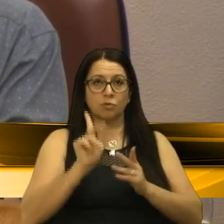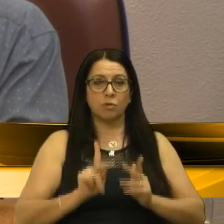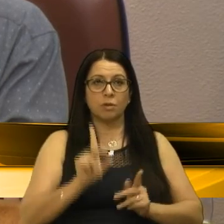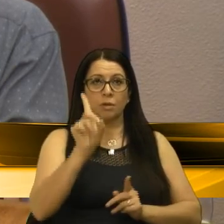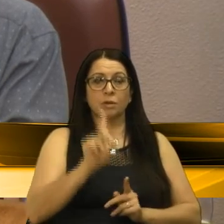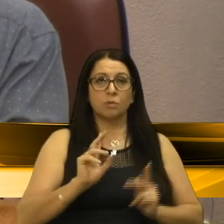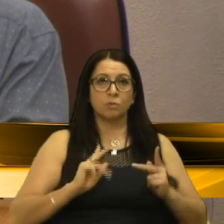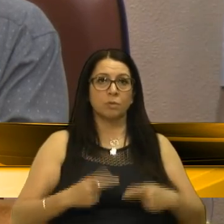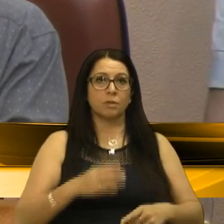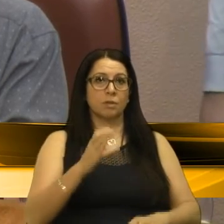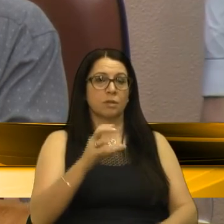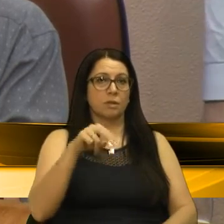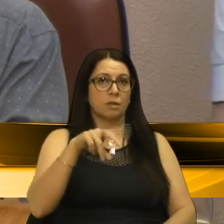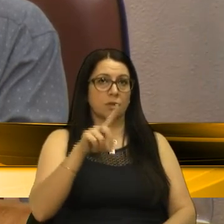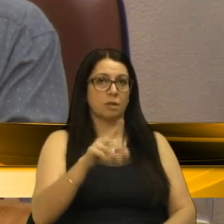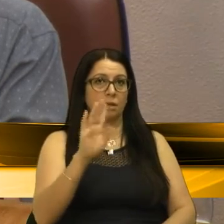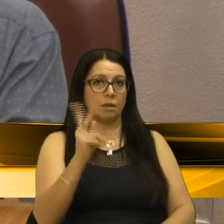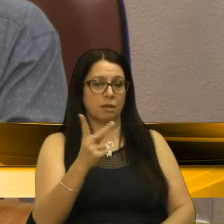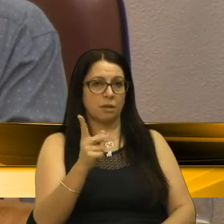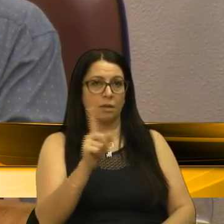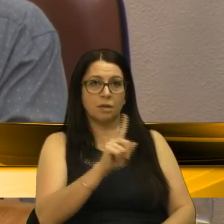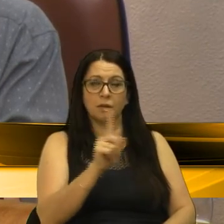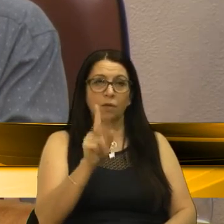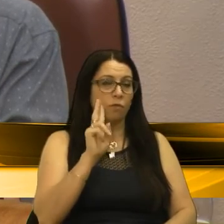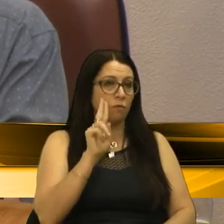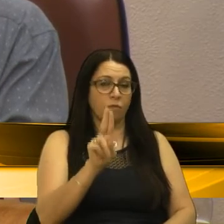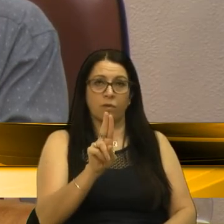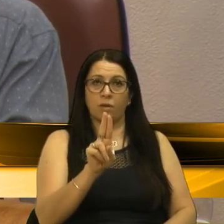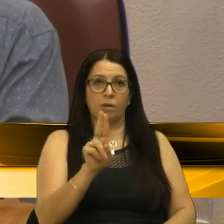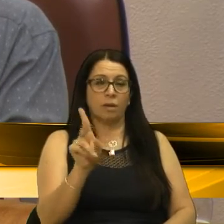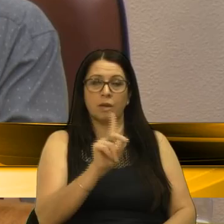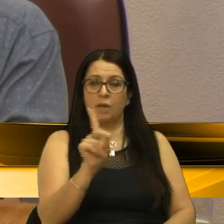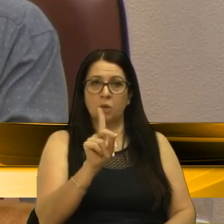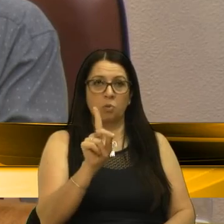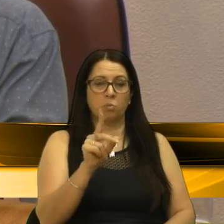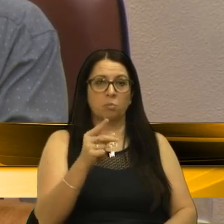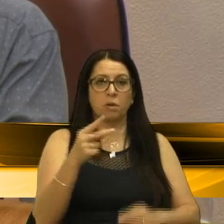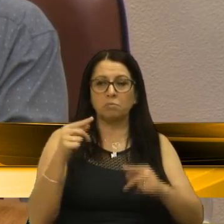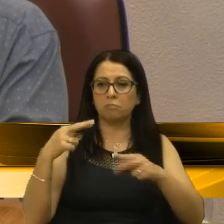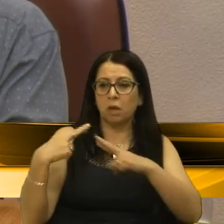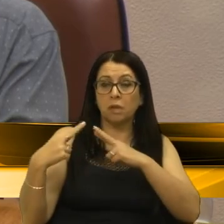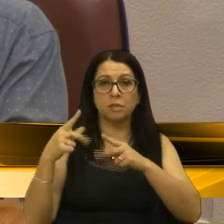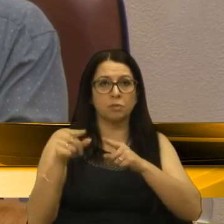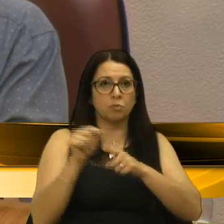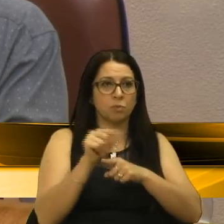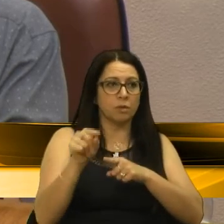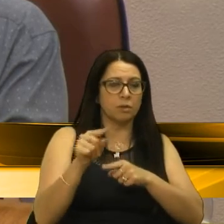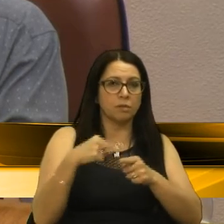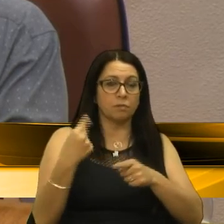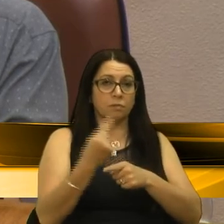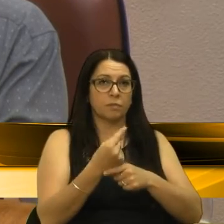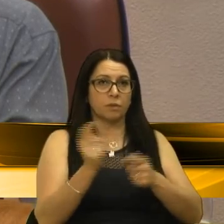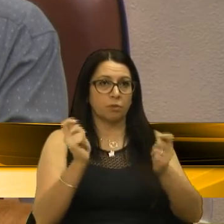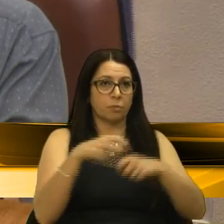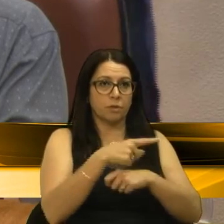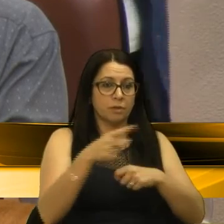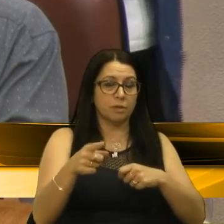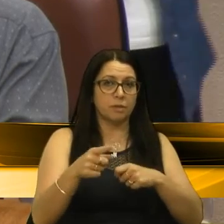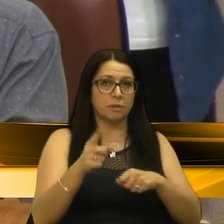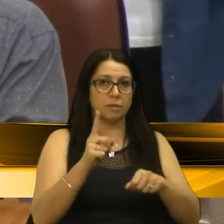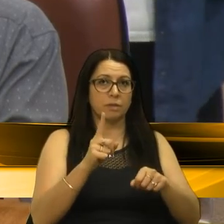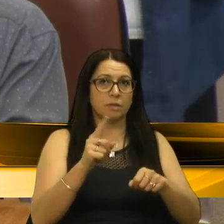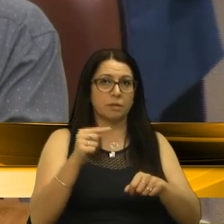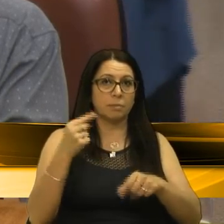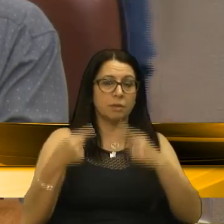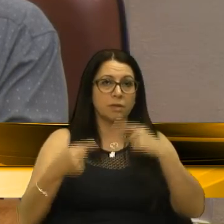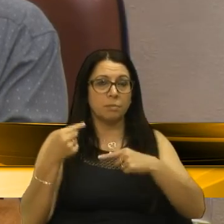Humanos, CNDH, não vislumbro nenhuma correlação dela com a questão de competência ora em